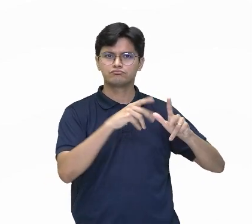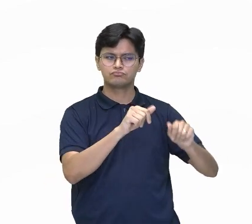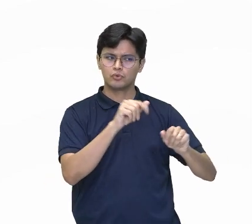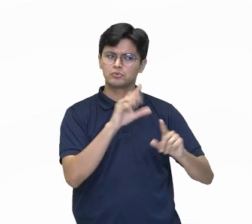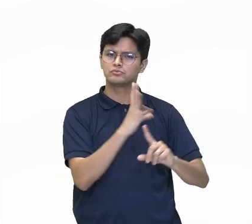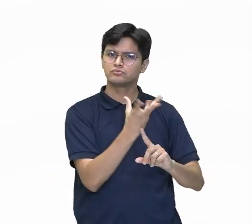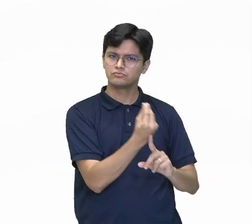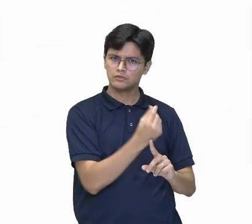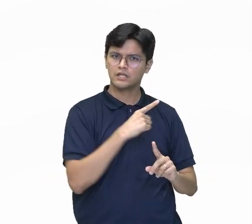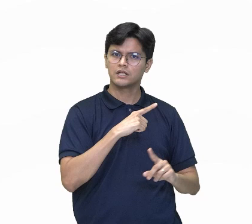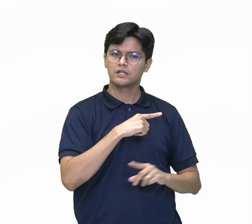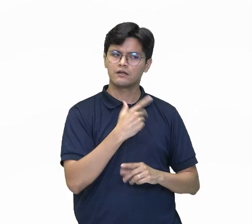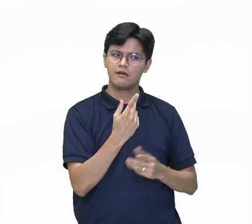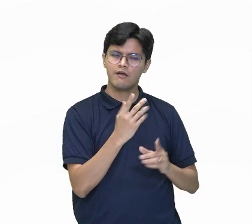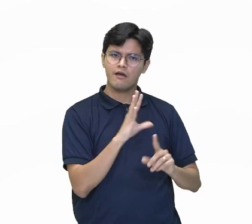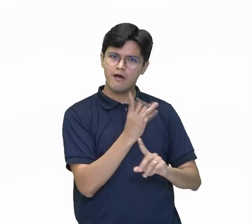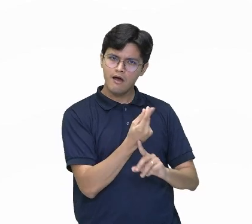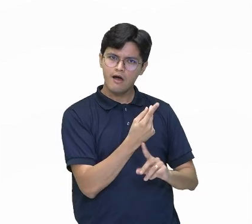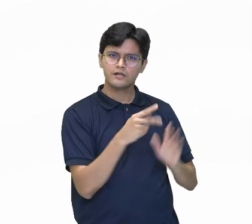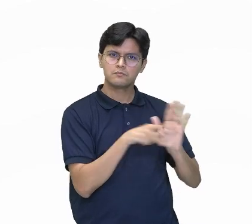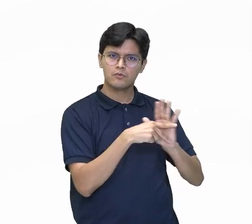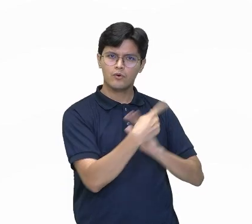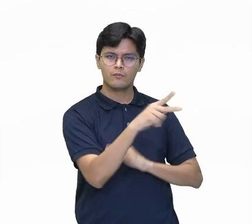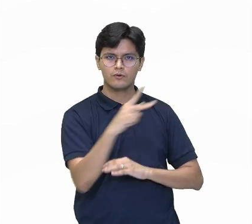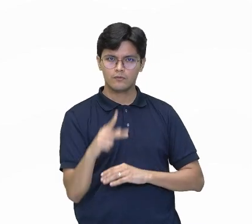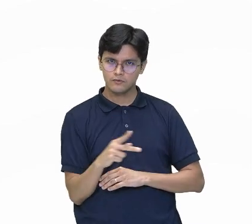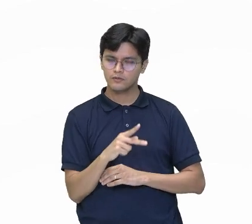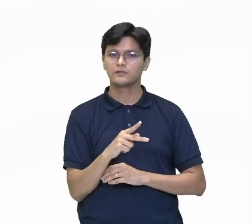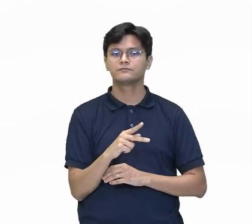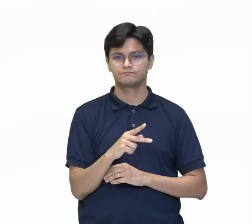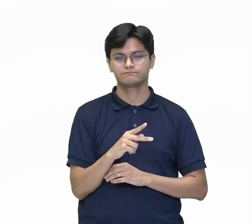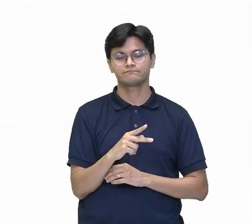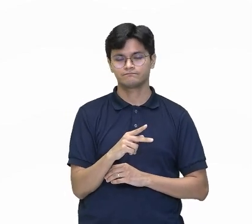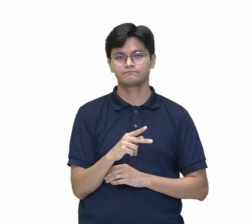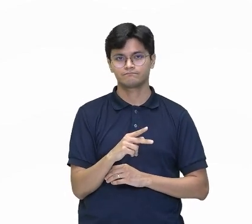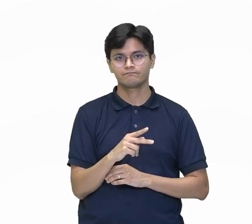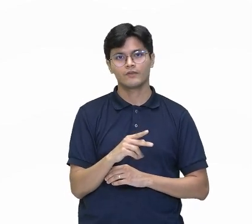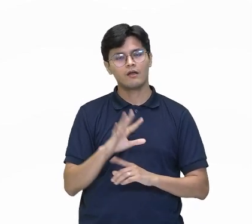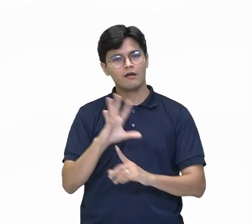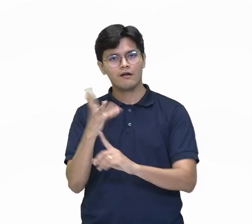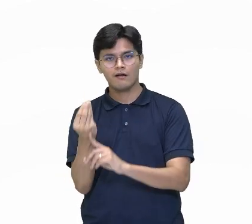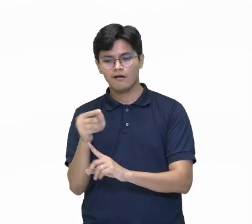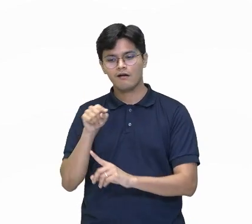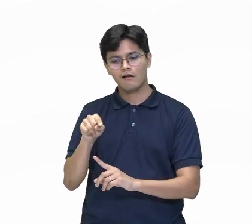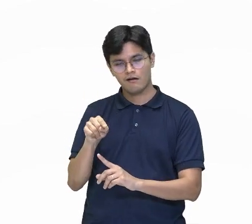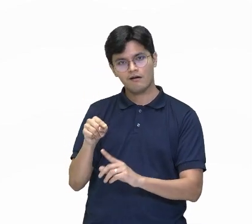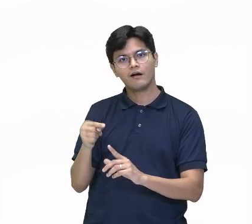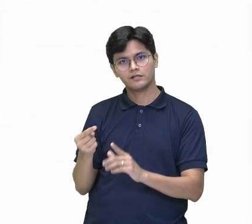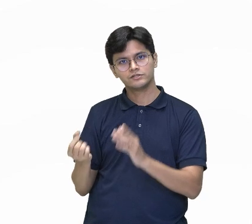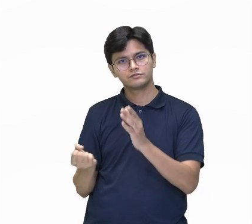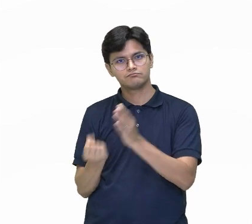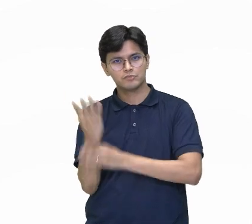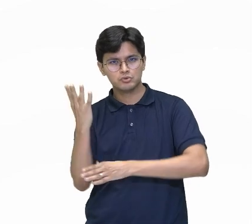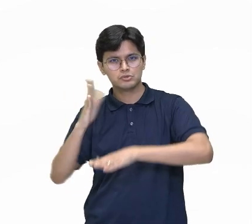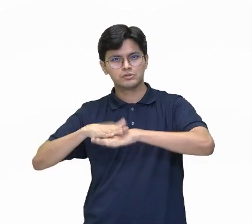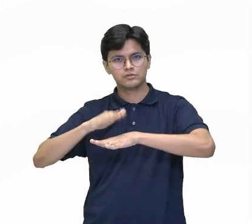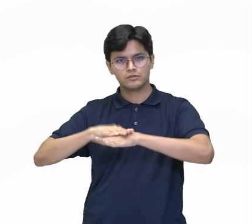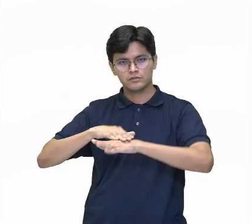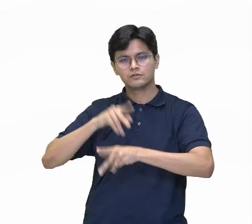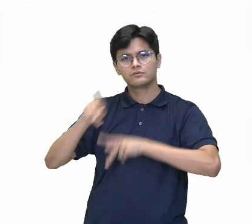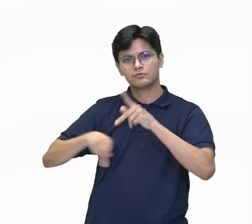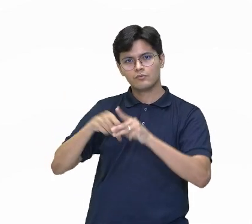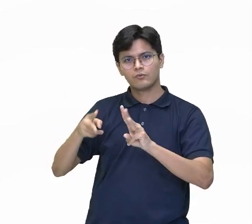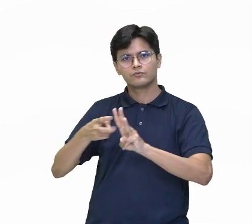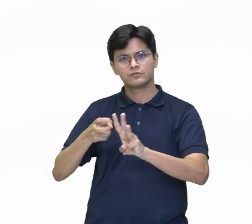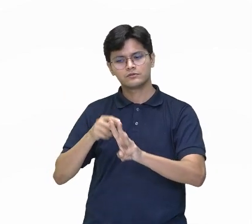representa, independente de qual seja a etnia, essa arte produzida por esses povos, elas